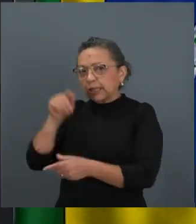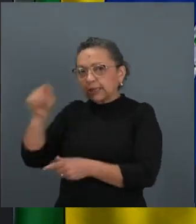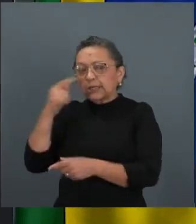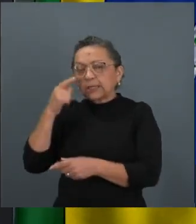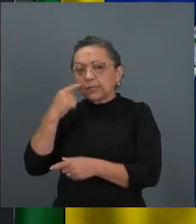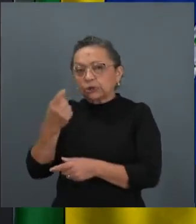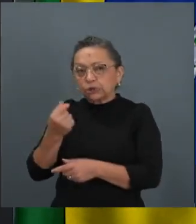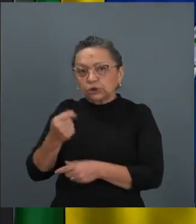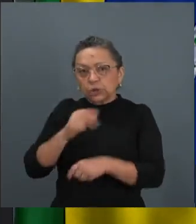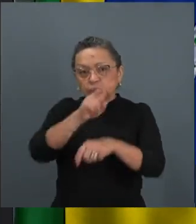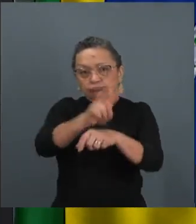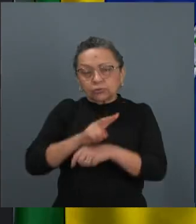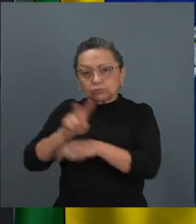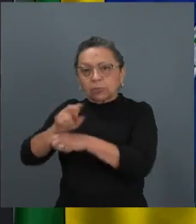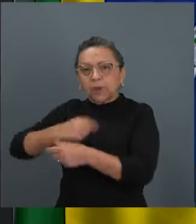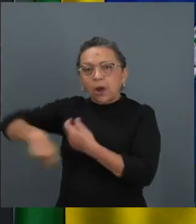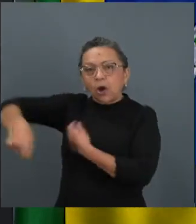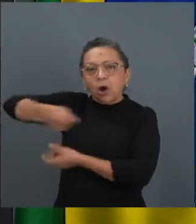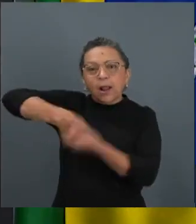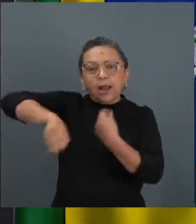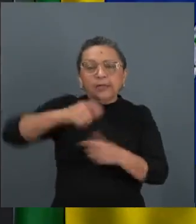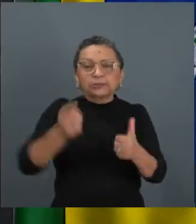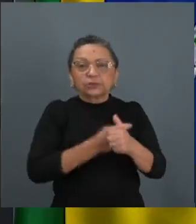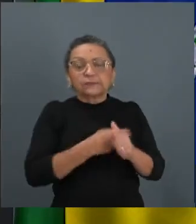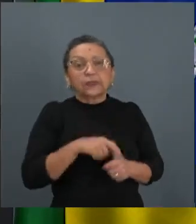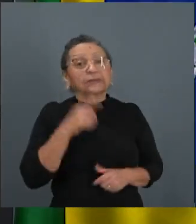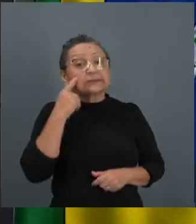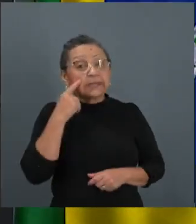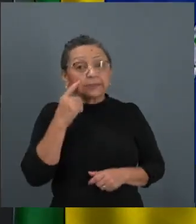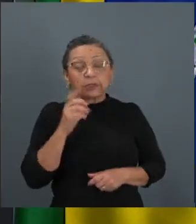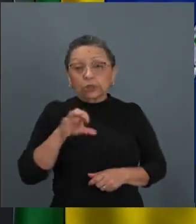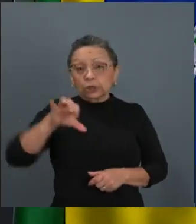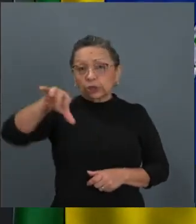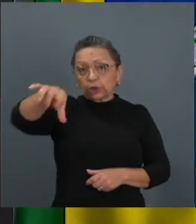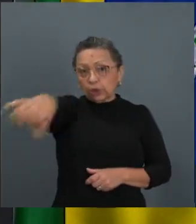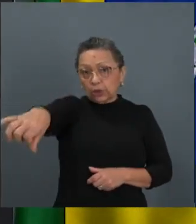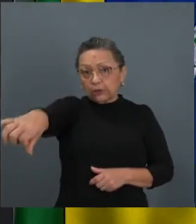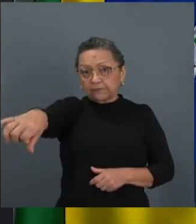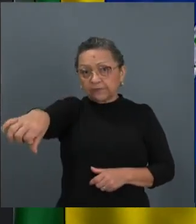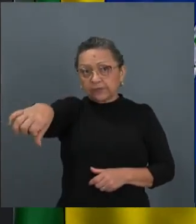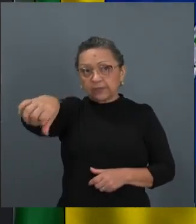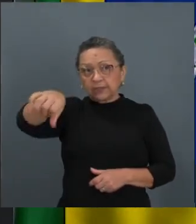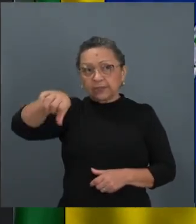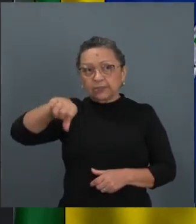dinheiro para rolar a dívida do governo. Nós estamos falando aí de 9 trilhões de reais de dívida.